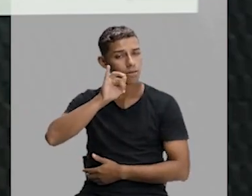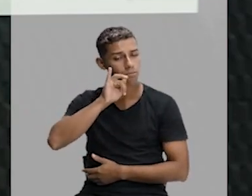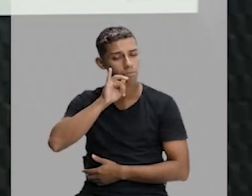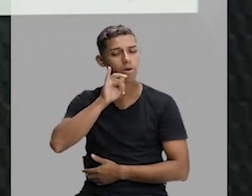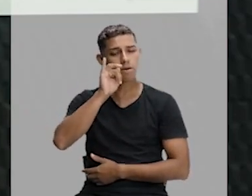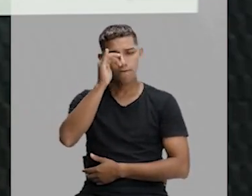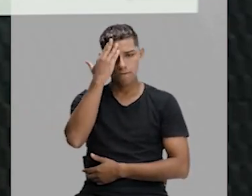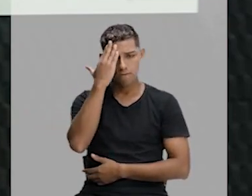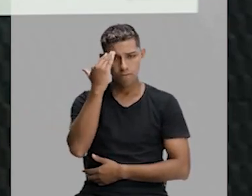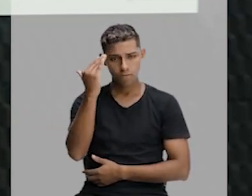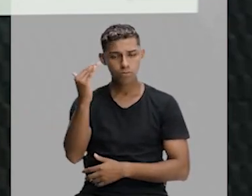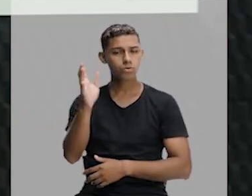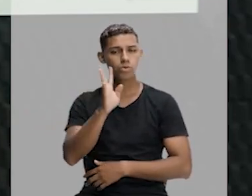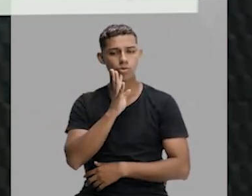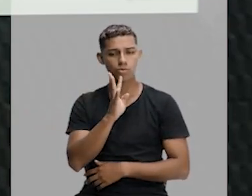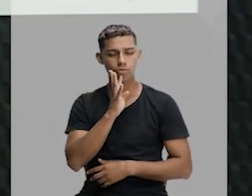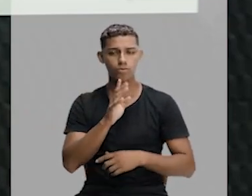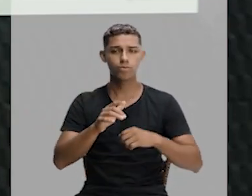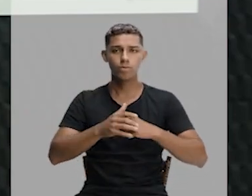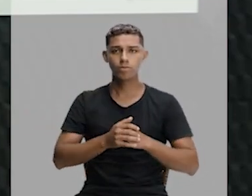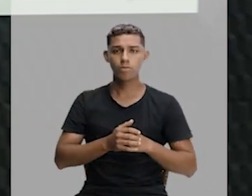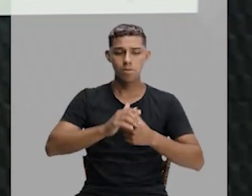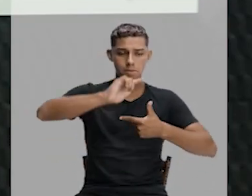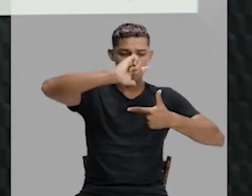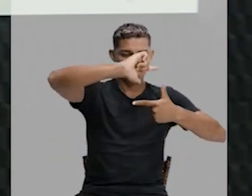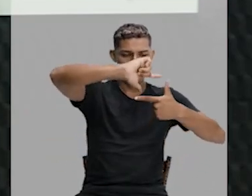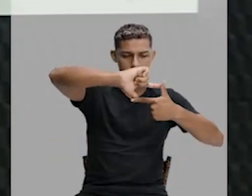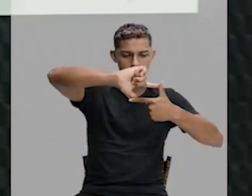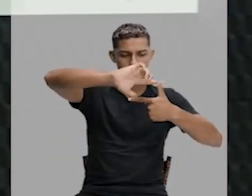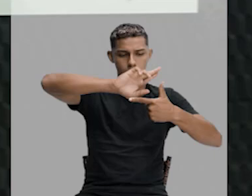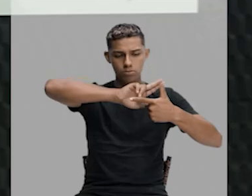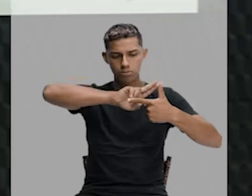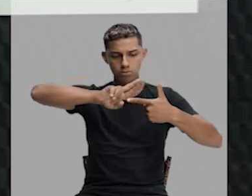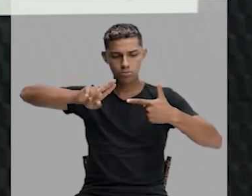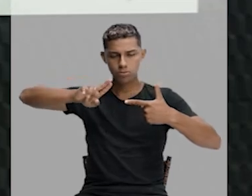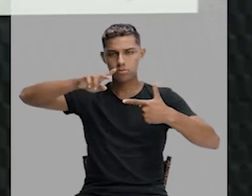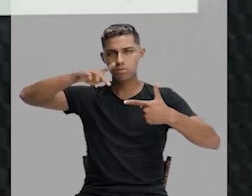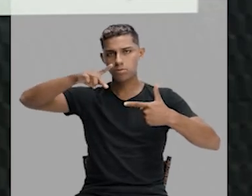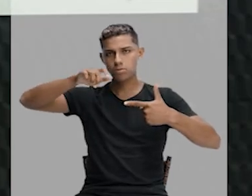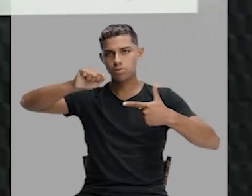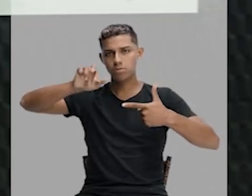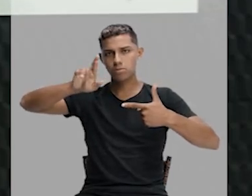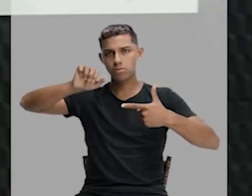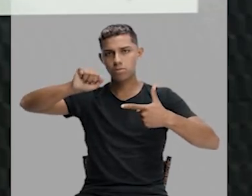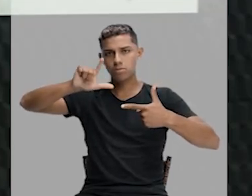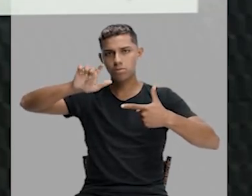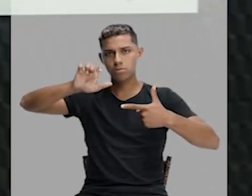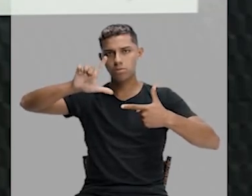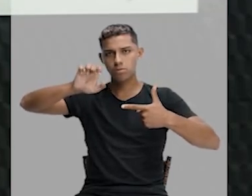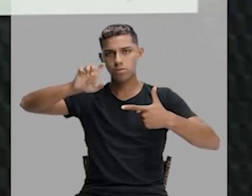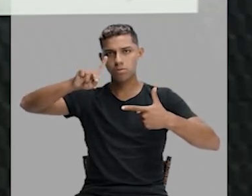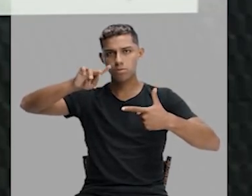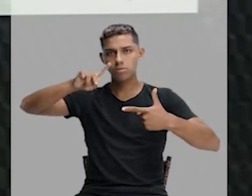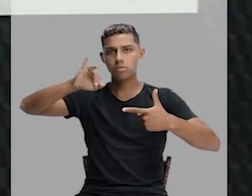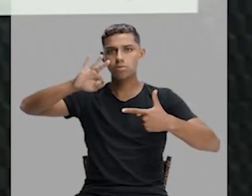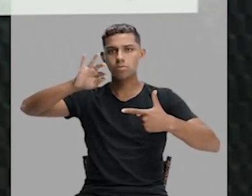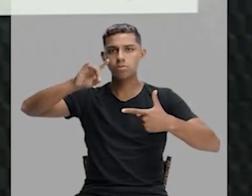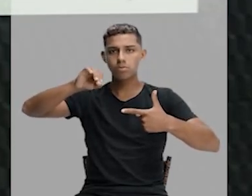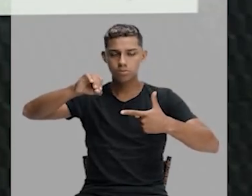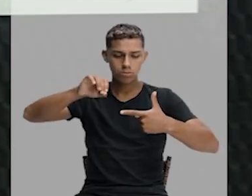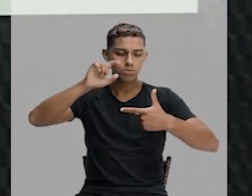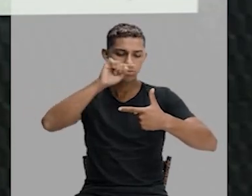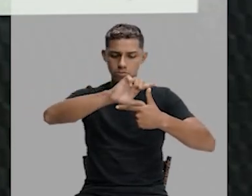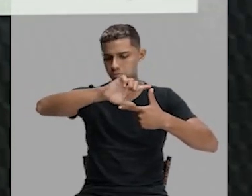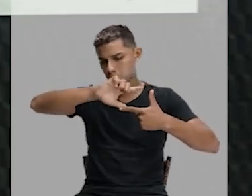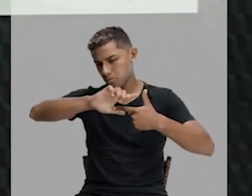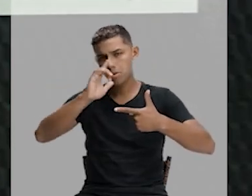da gente, como paralelepípedo, figura muito presente no nosso dia a dia, né? A maioria das salas,